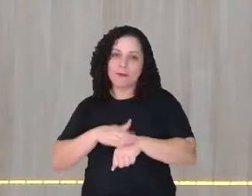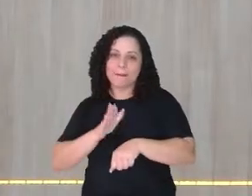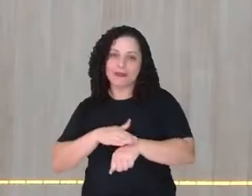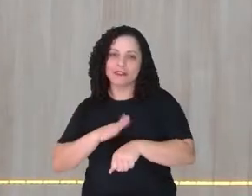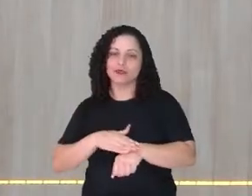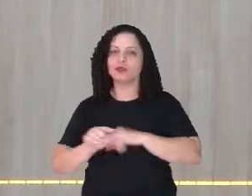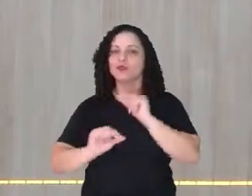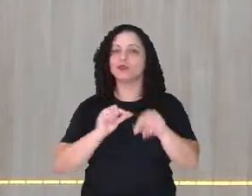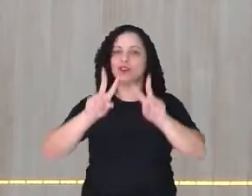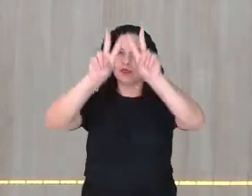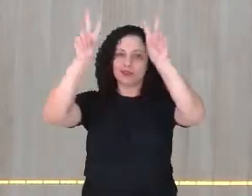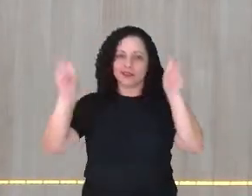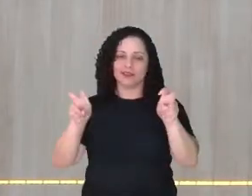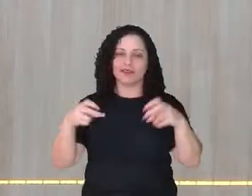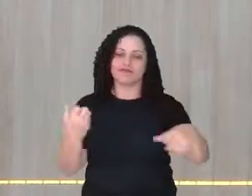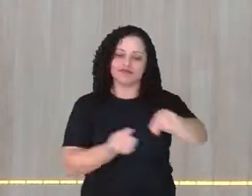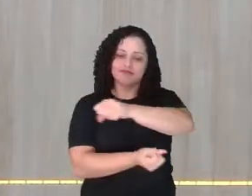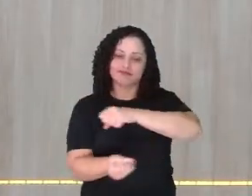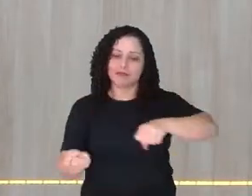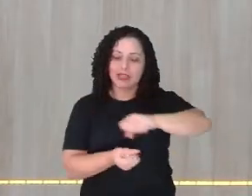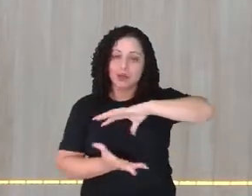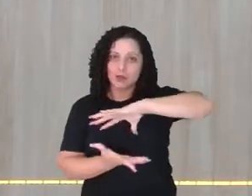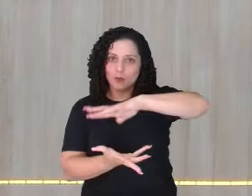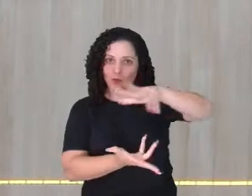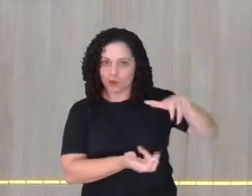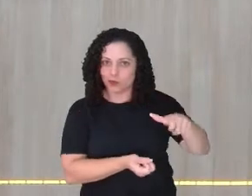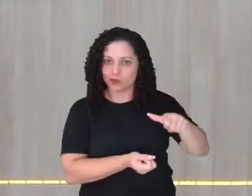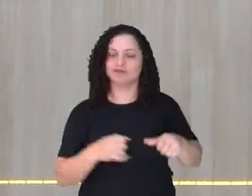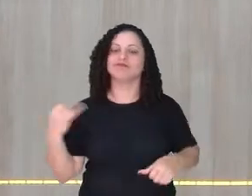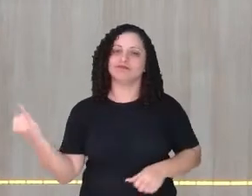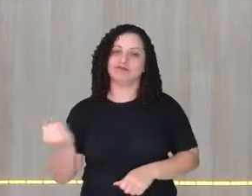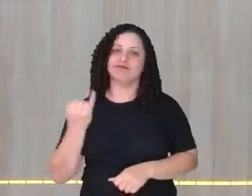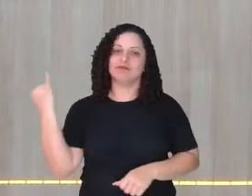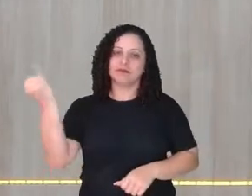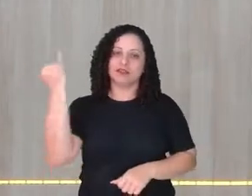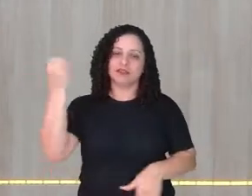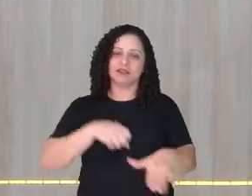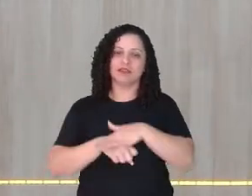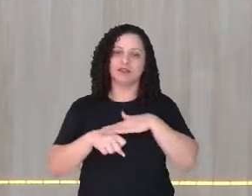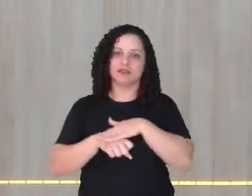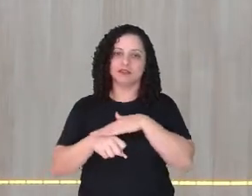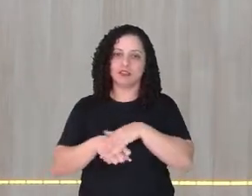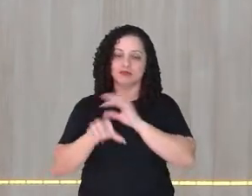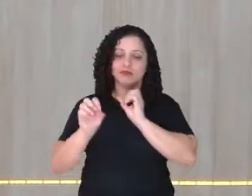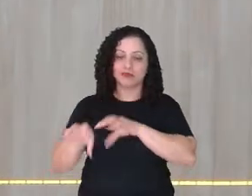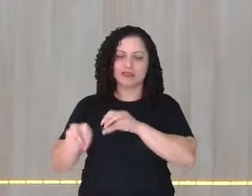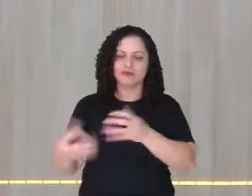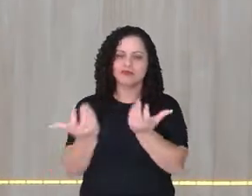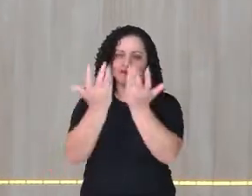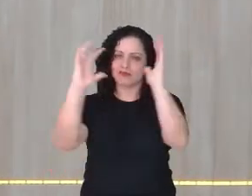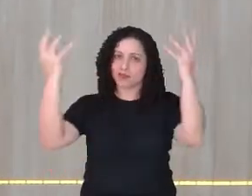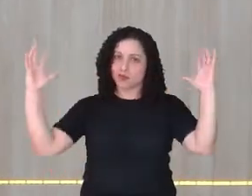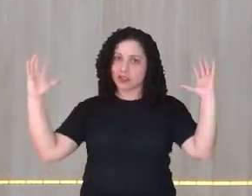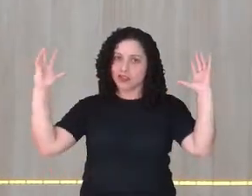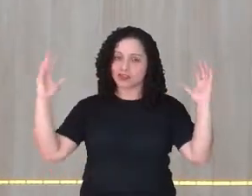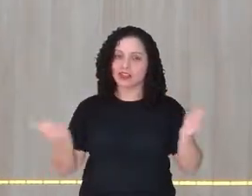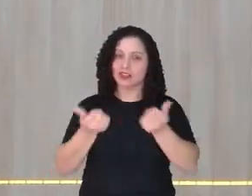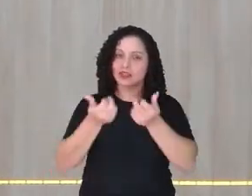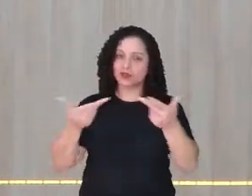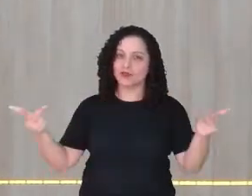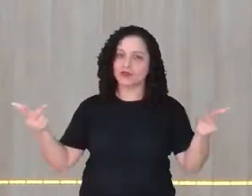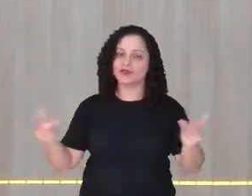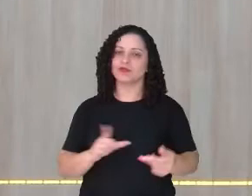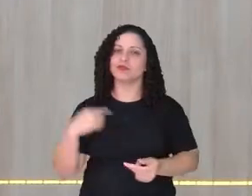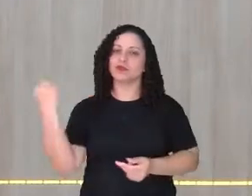da sustentabilidade, né, que é tão importante, né, a gente falar sobre educação ambiental. A gente vem